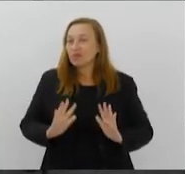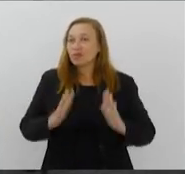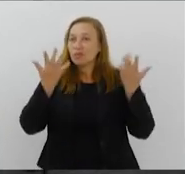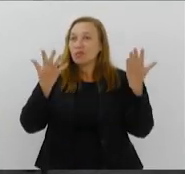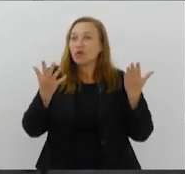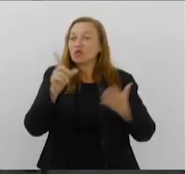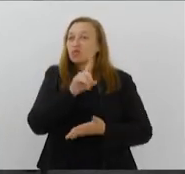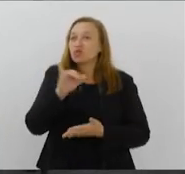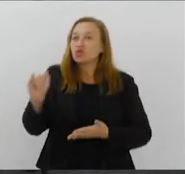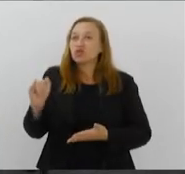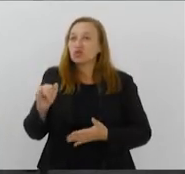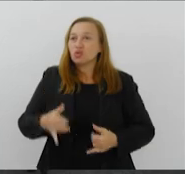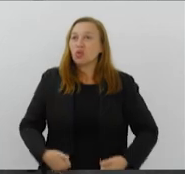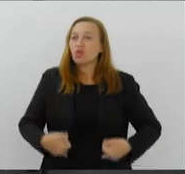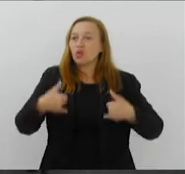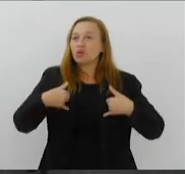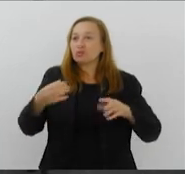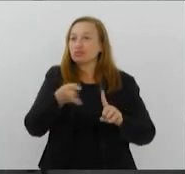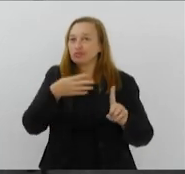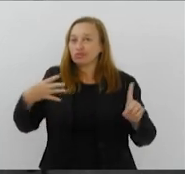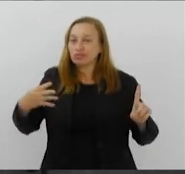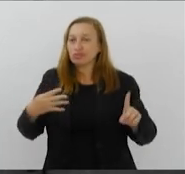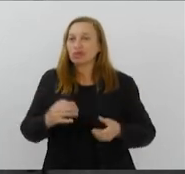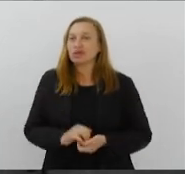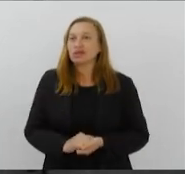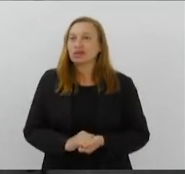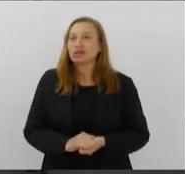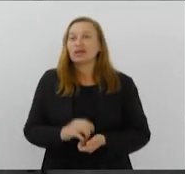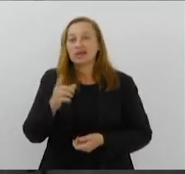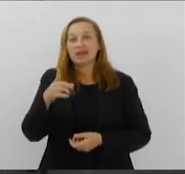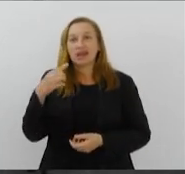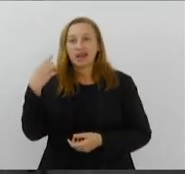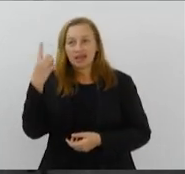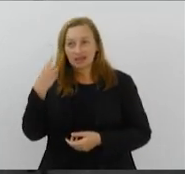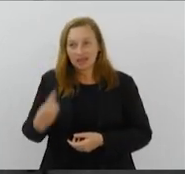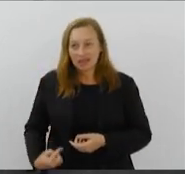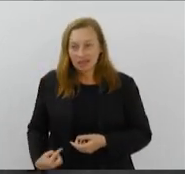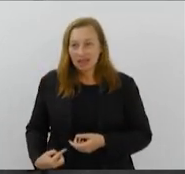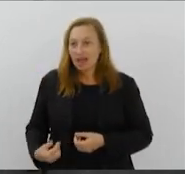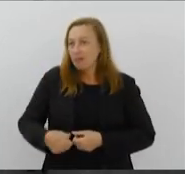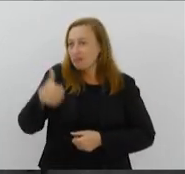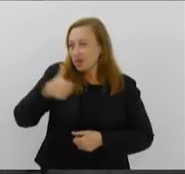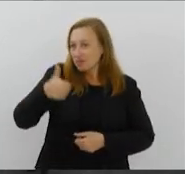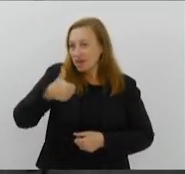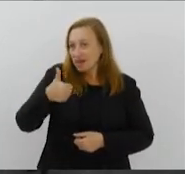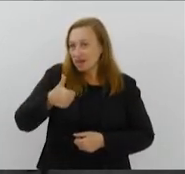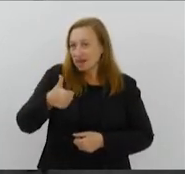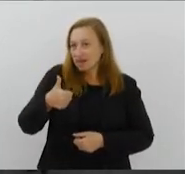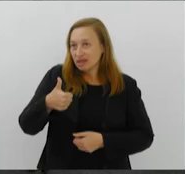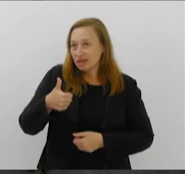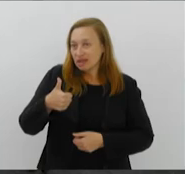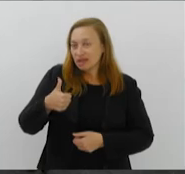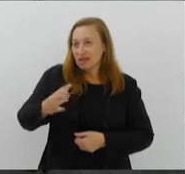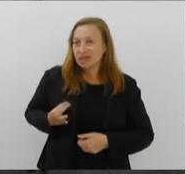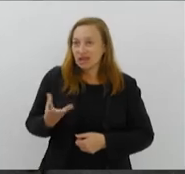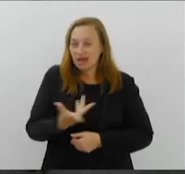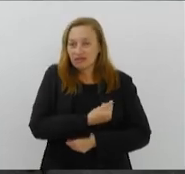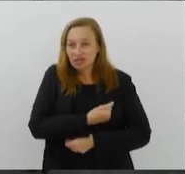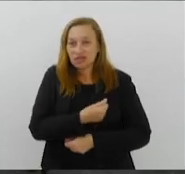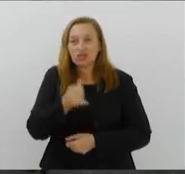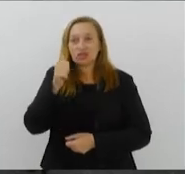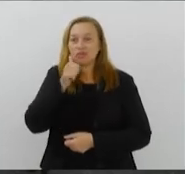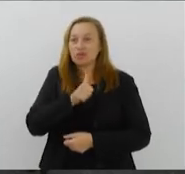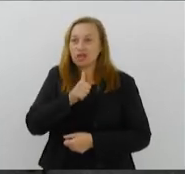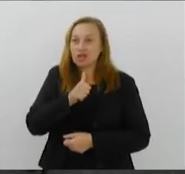o dia do orgulho LGBTQIA+, e a Dani é a primeira travesti, mulher trans,